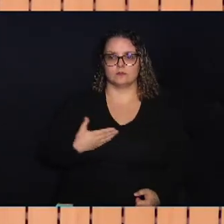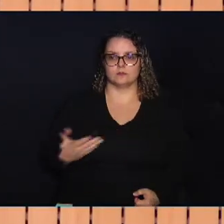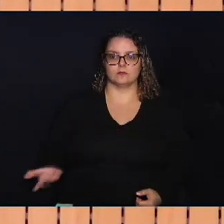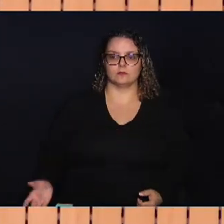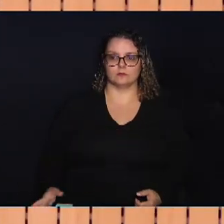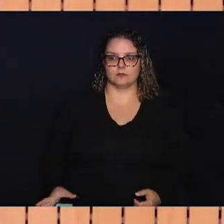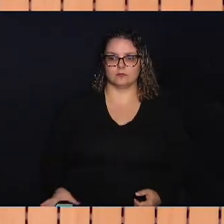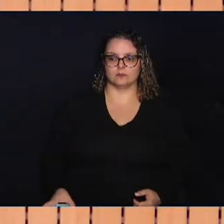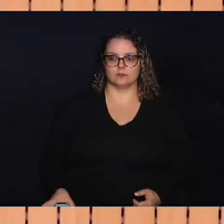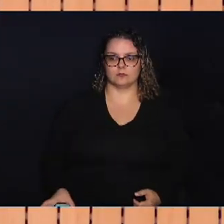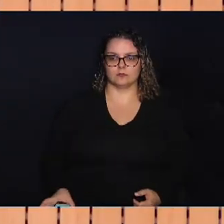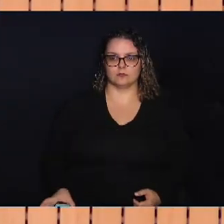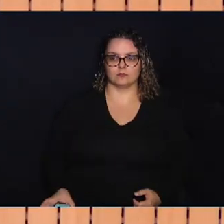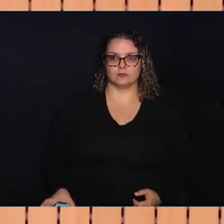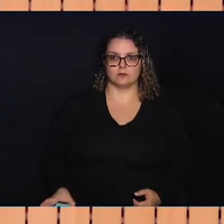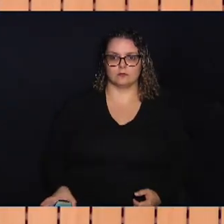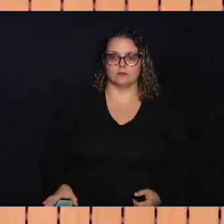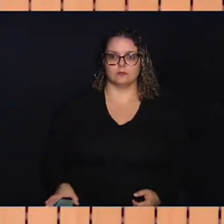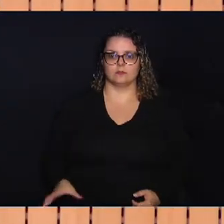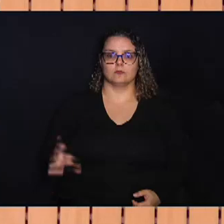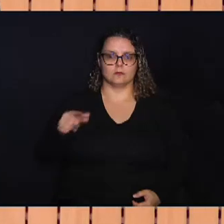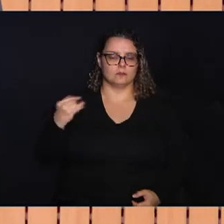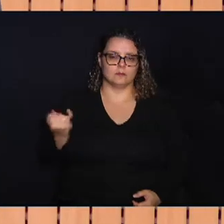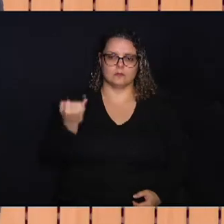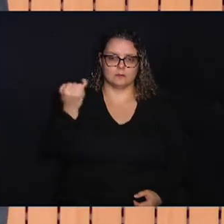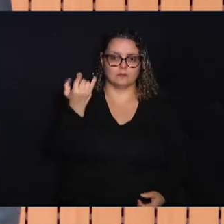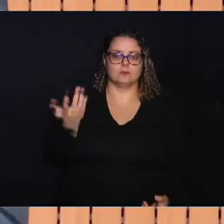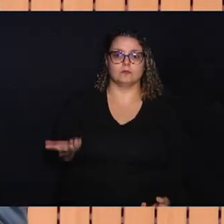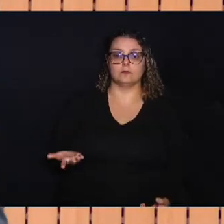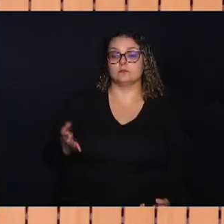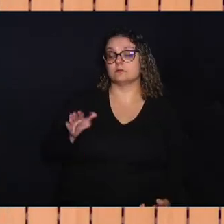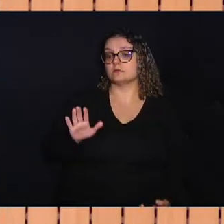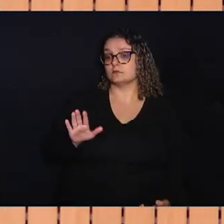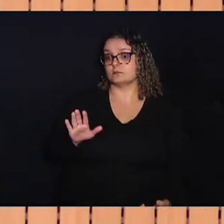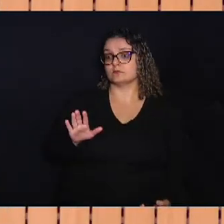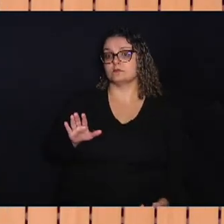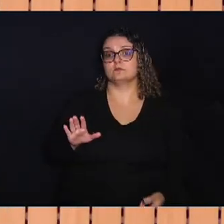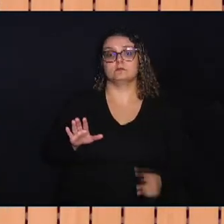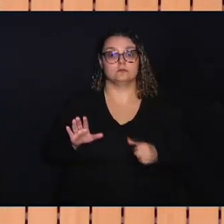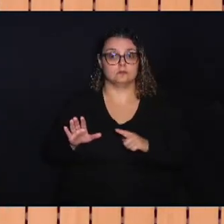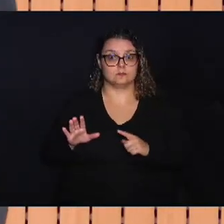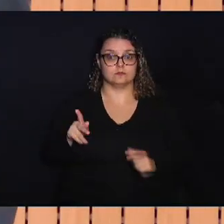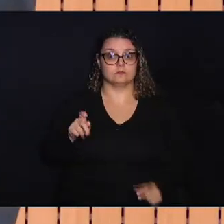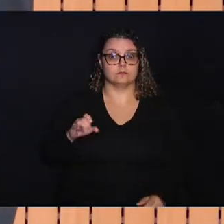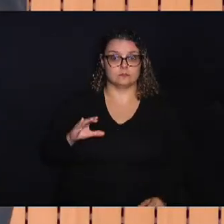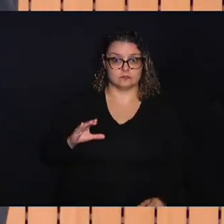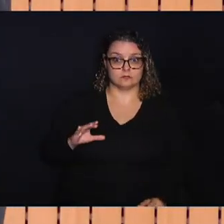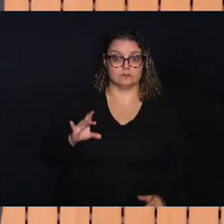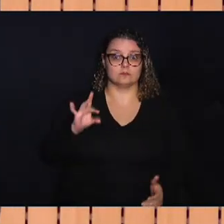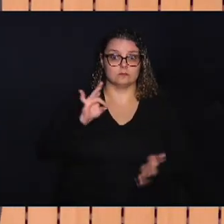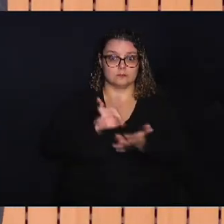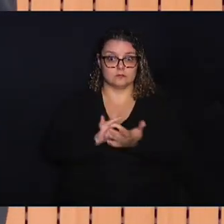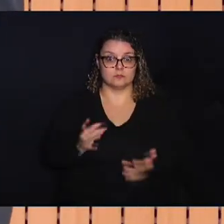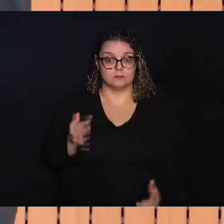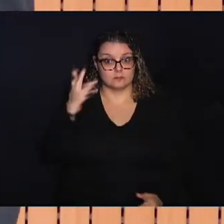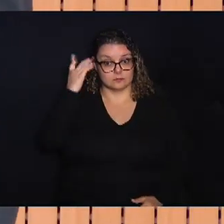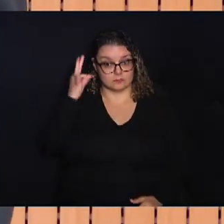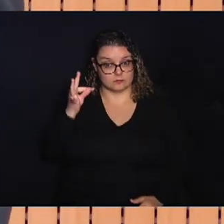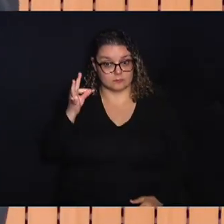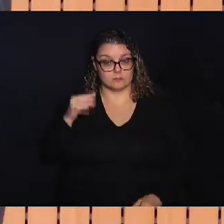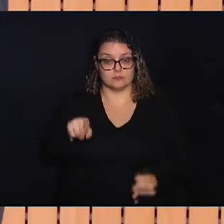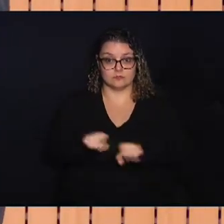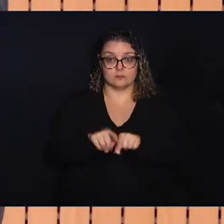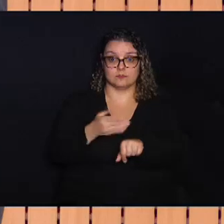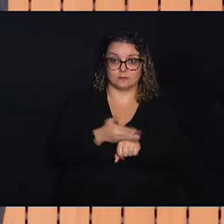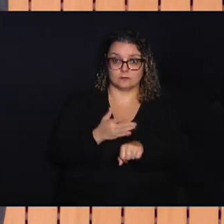segurança pública é importante, super importante. Mas, para ter essa PEC, na verdade, entre a teoria e a prática,